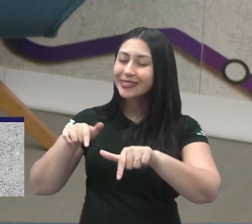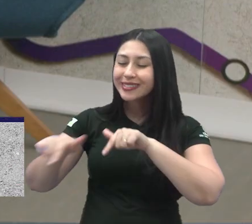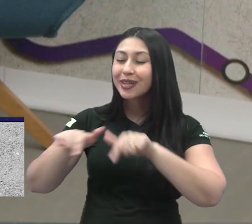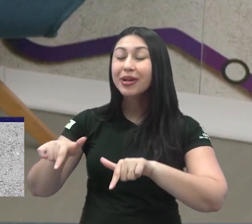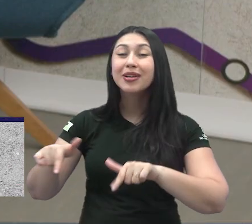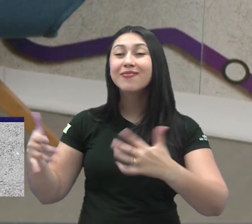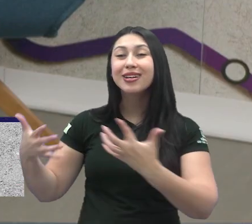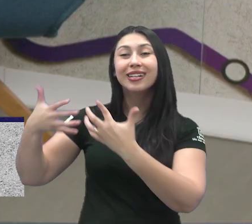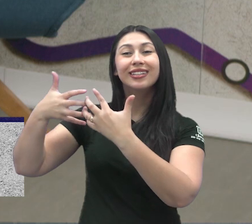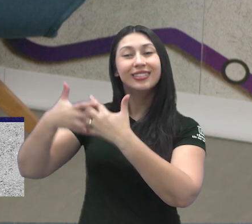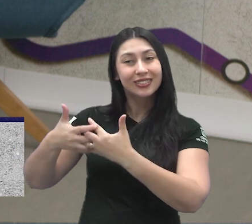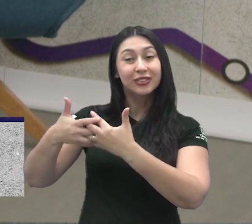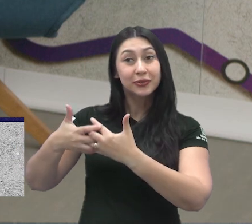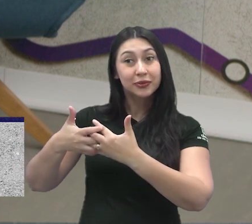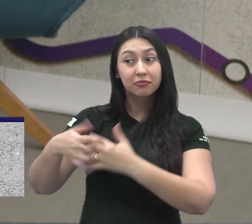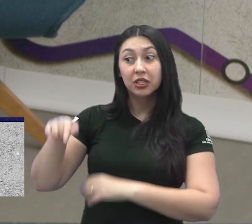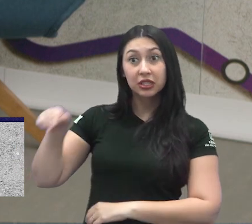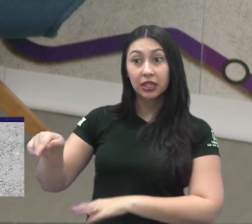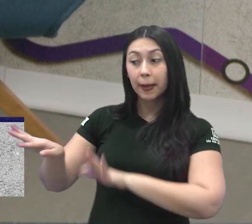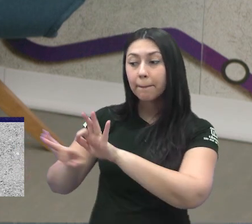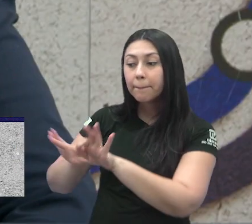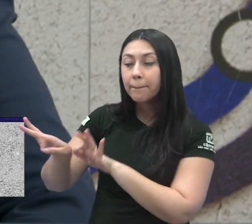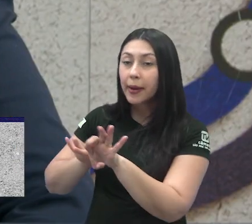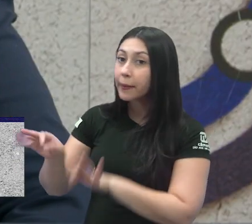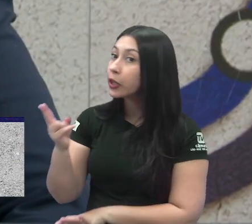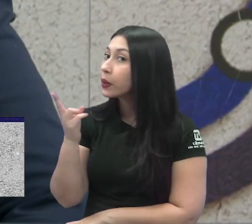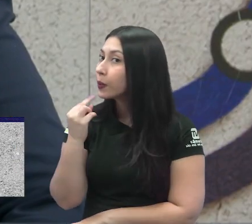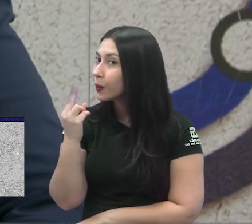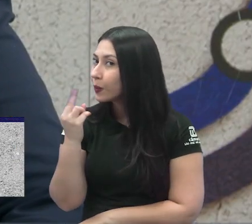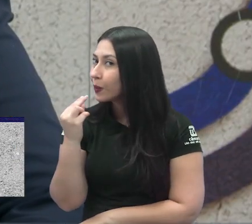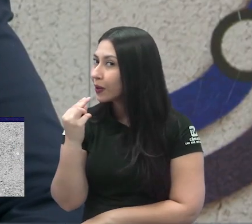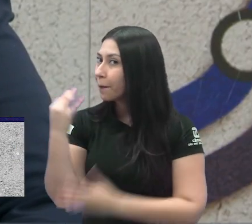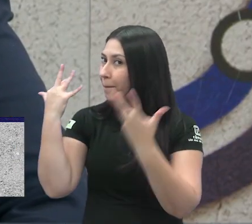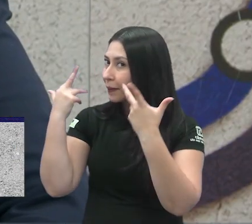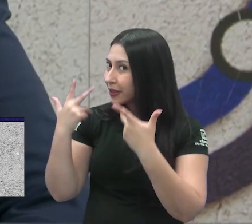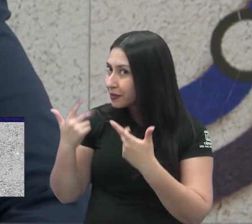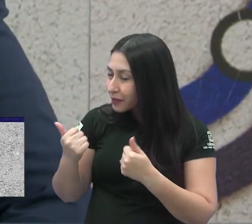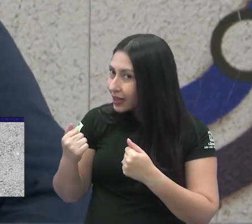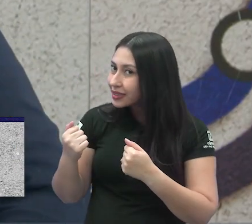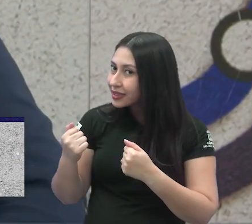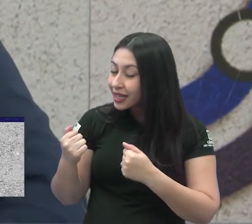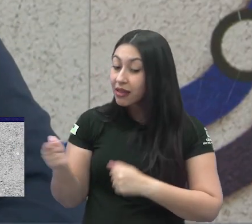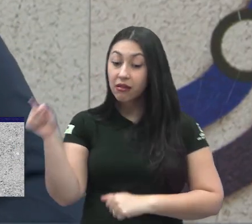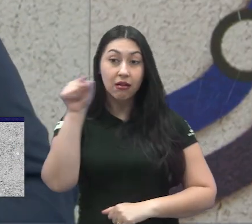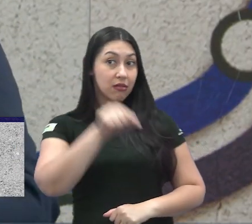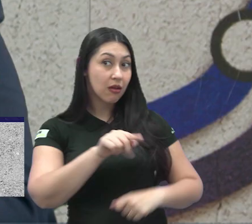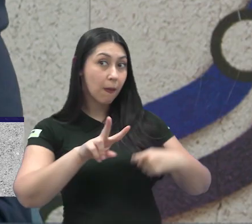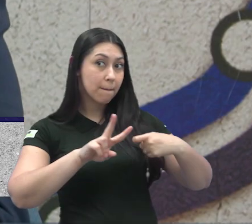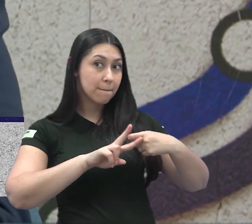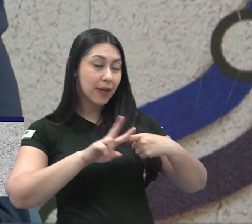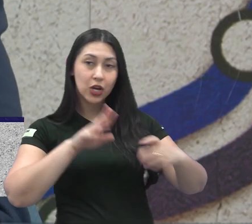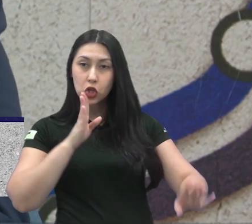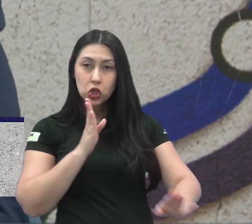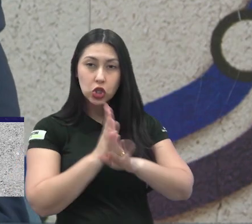exatamente isso. Nós trabalhamos em conjunto, o zootecnista, ele prescreve dietas, para animais com problemas fisiológicos,